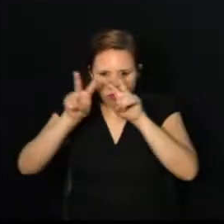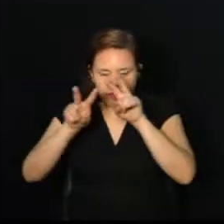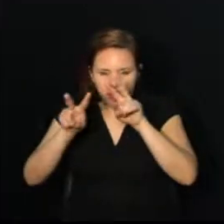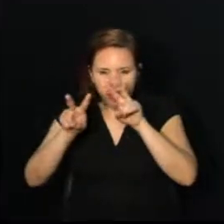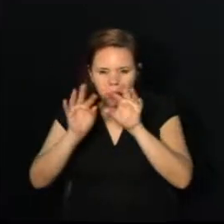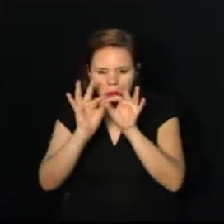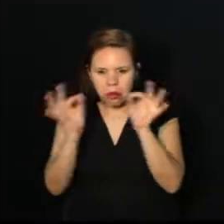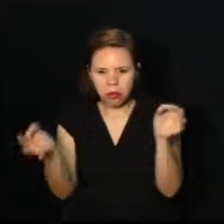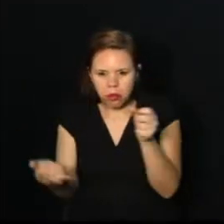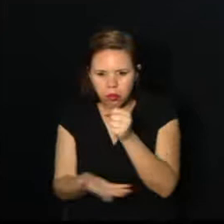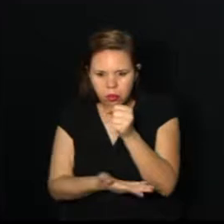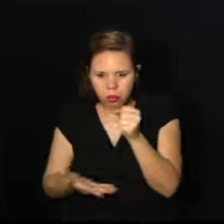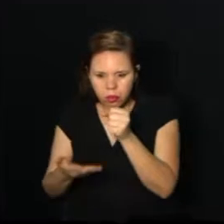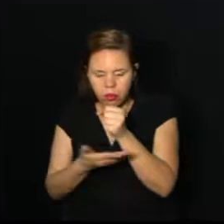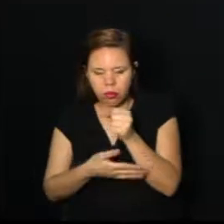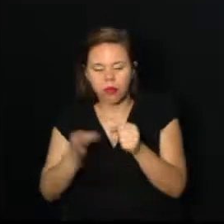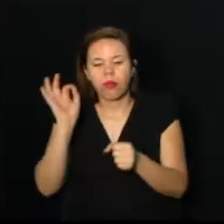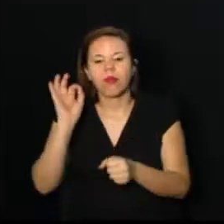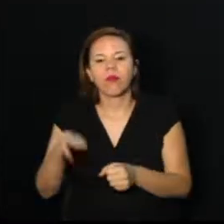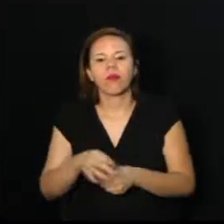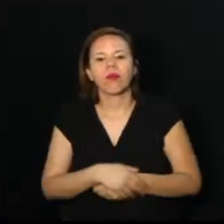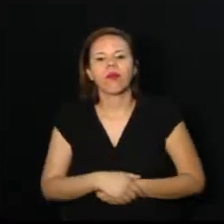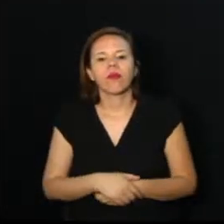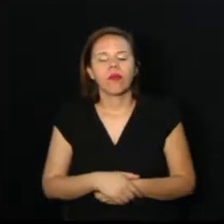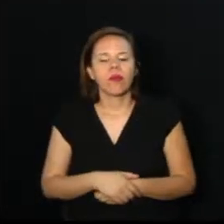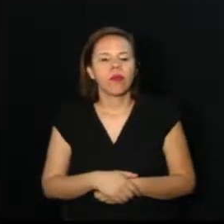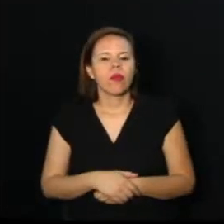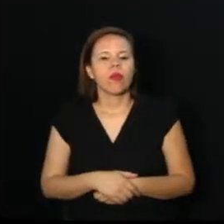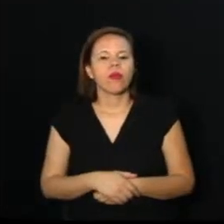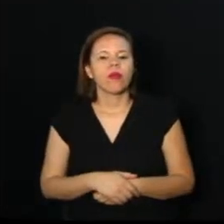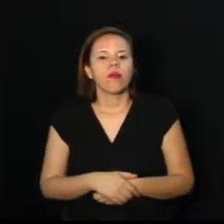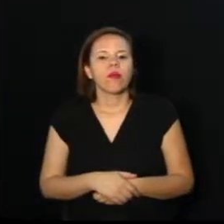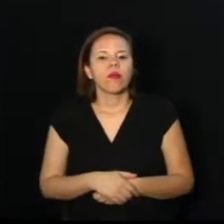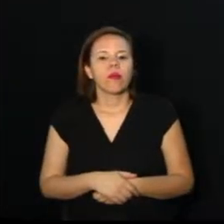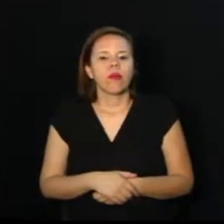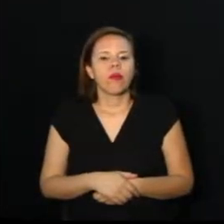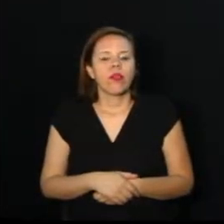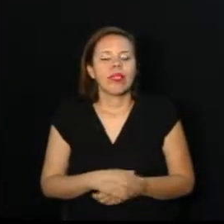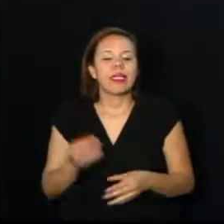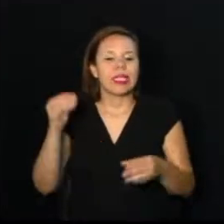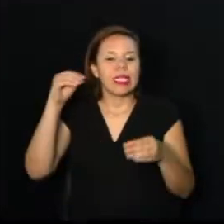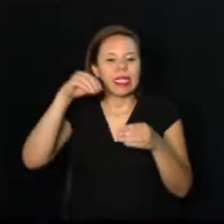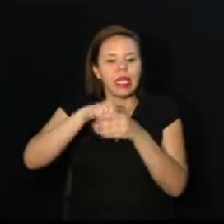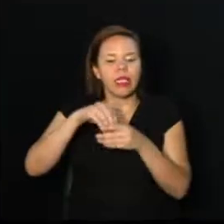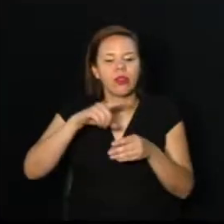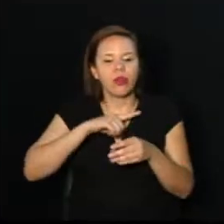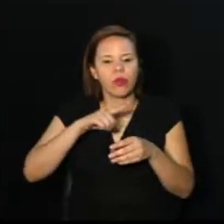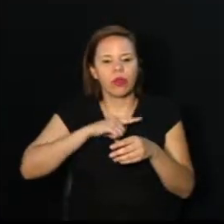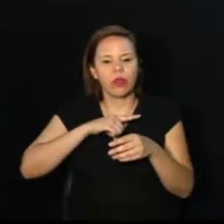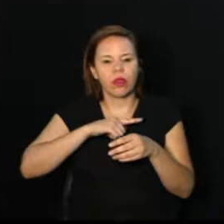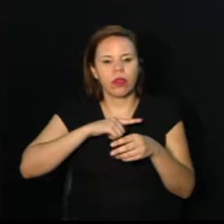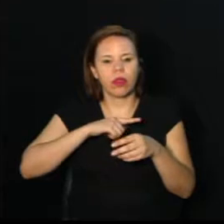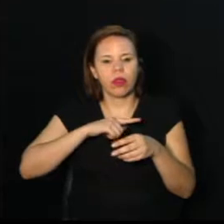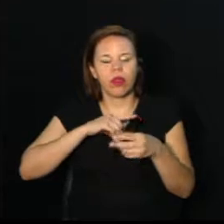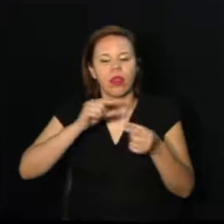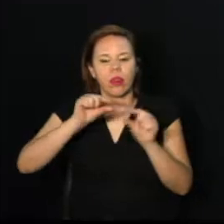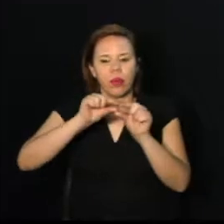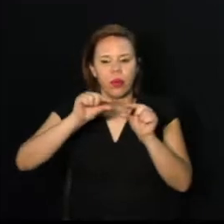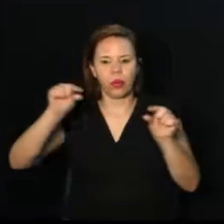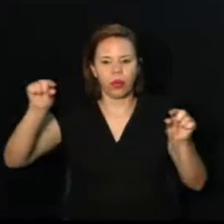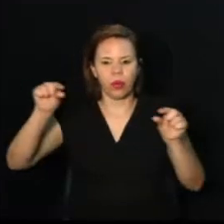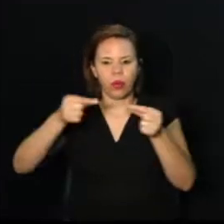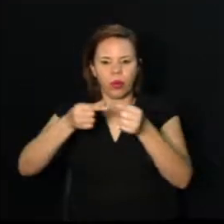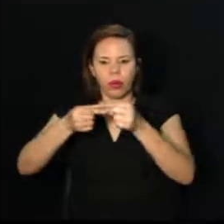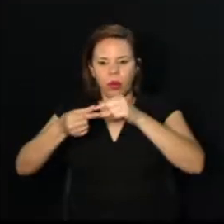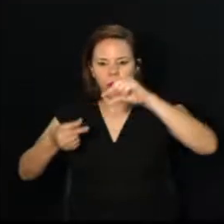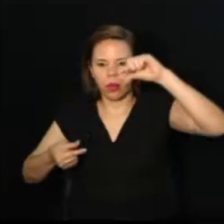primária, certo? São nos dois hemisférios, os lóbulos occipitais